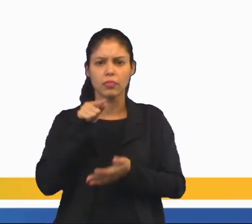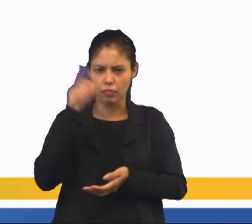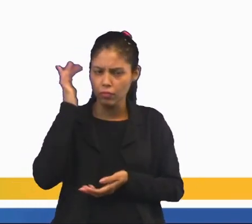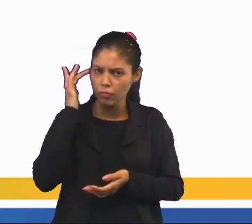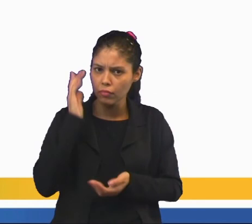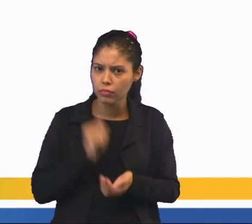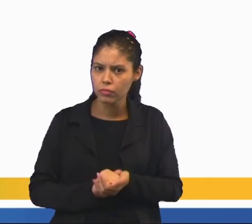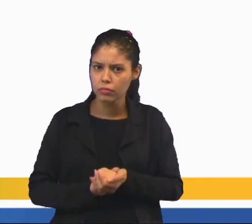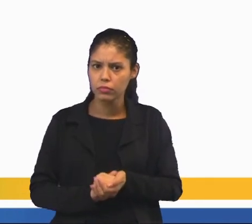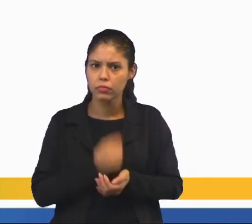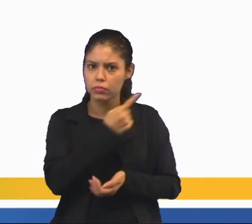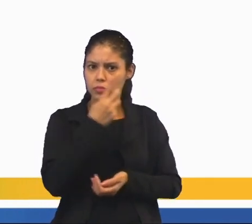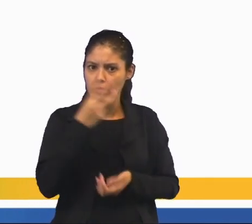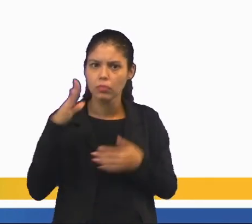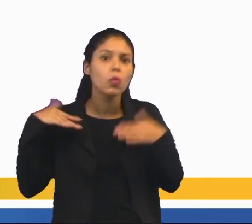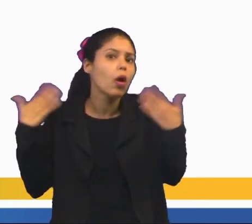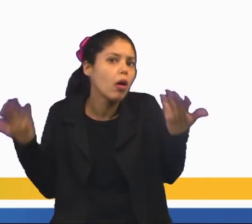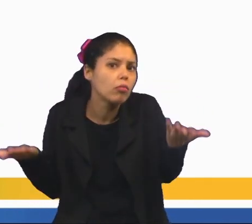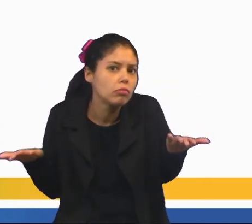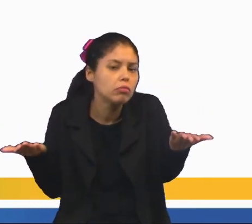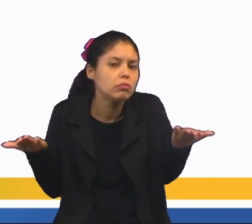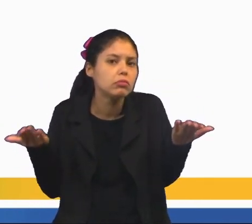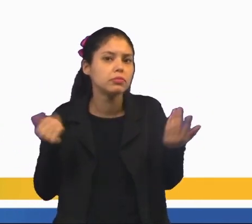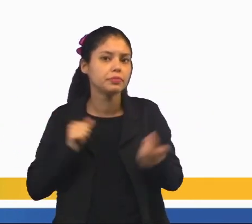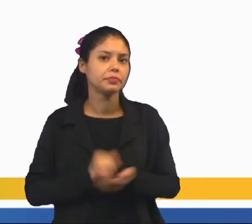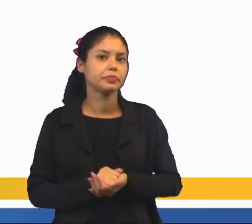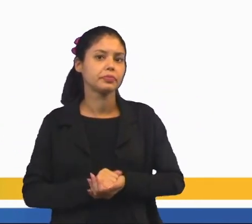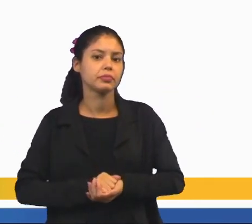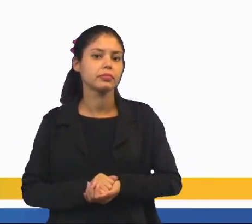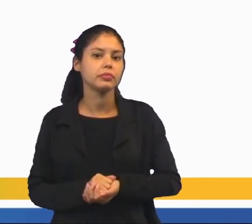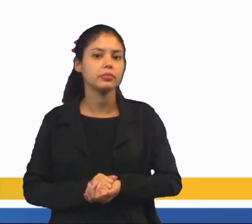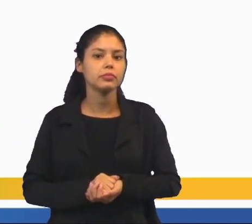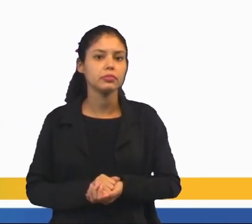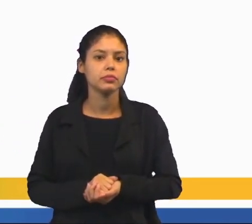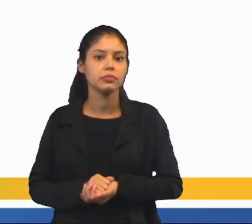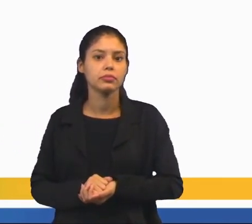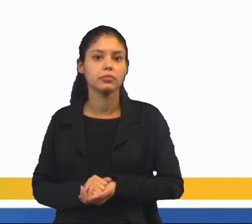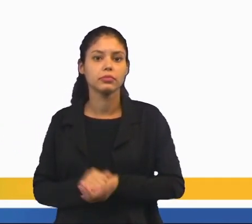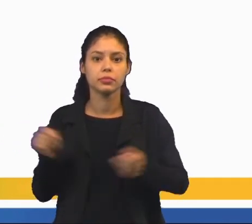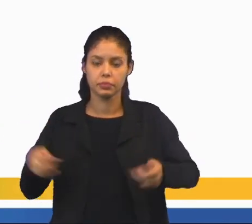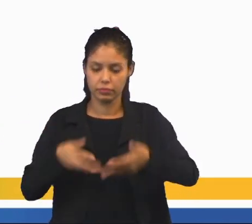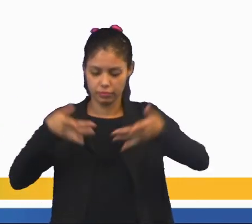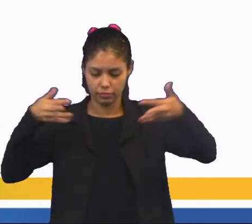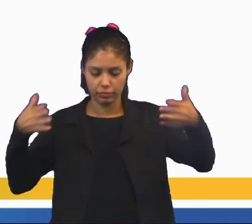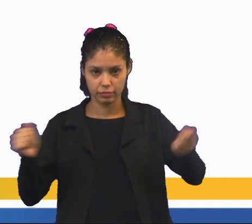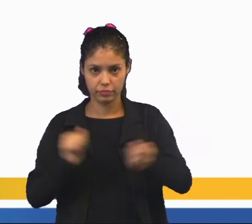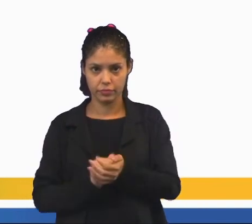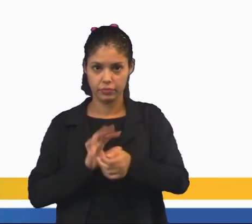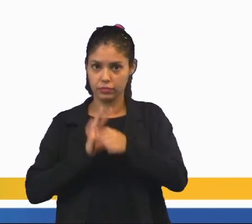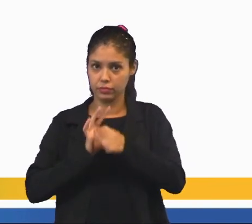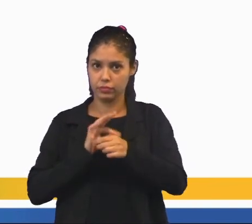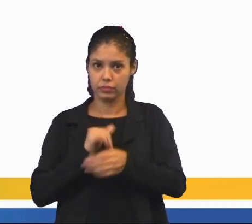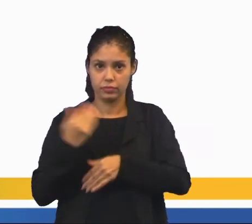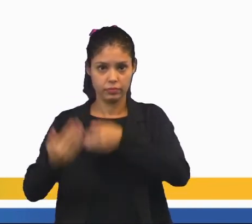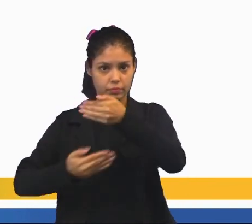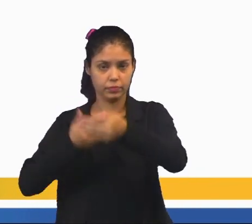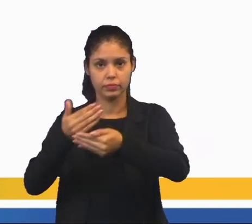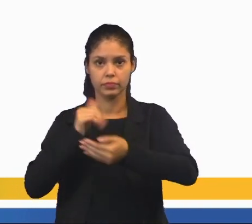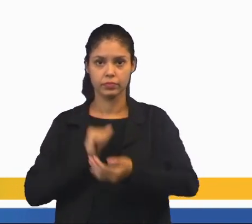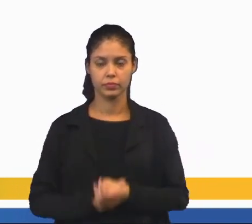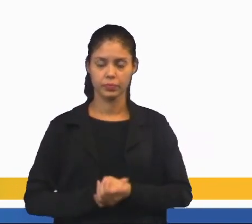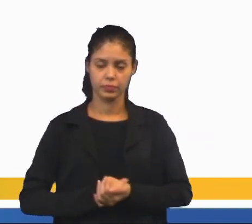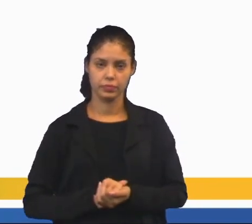que ela é in natura, processada ou ultraprocessada? A carne temperada, ela está na classificação do grupo